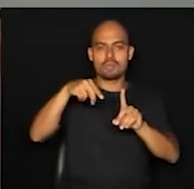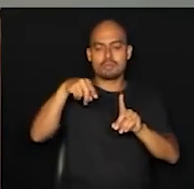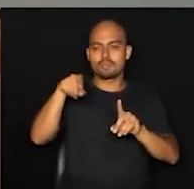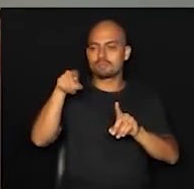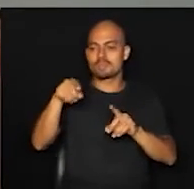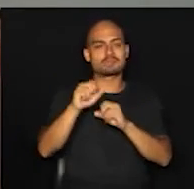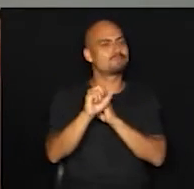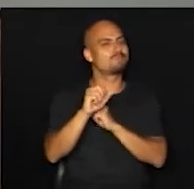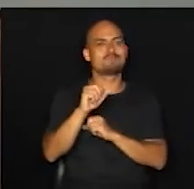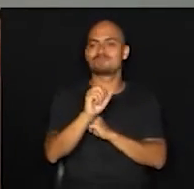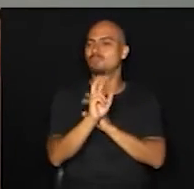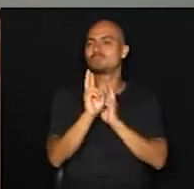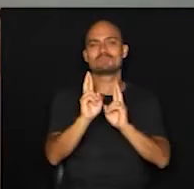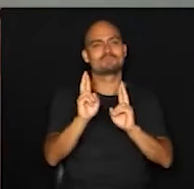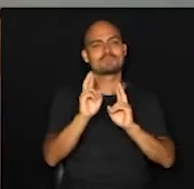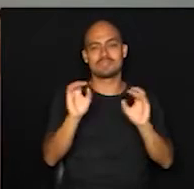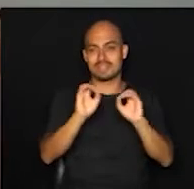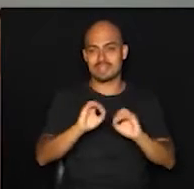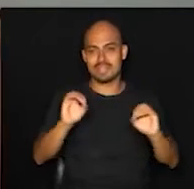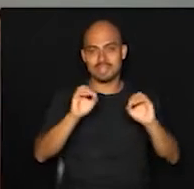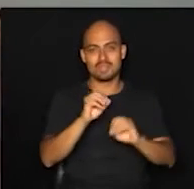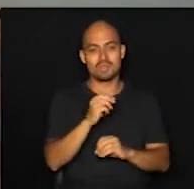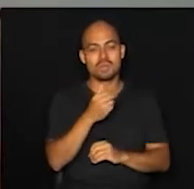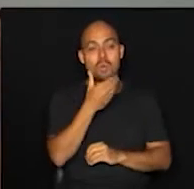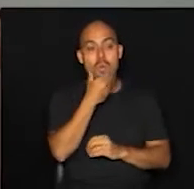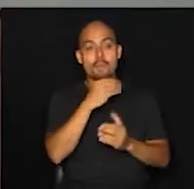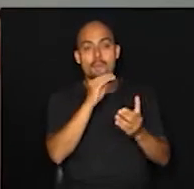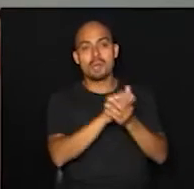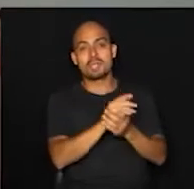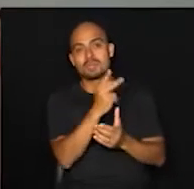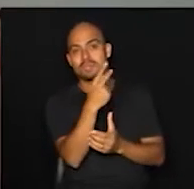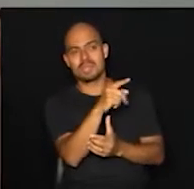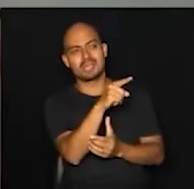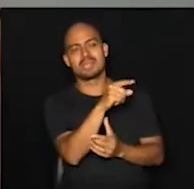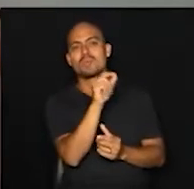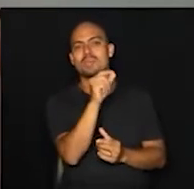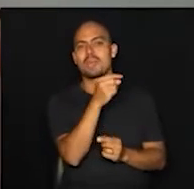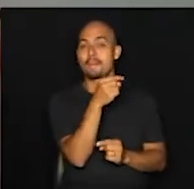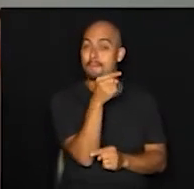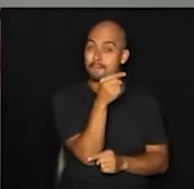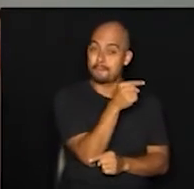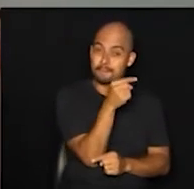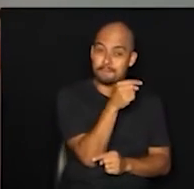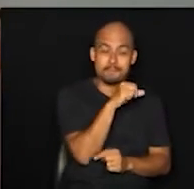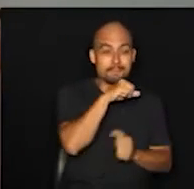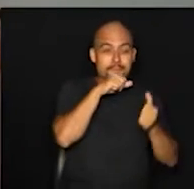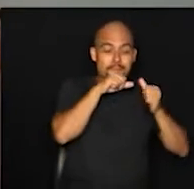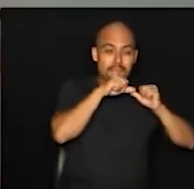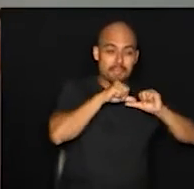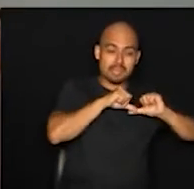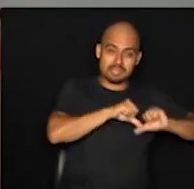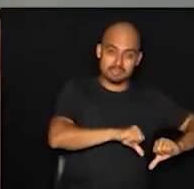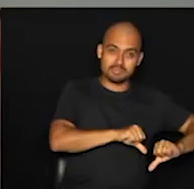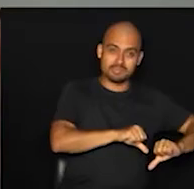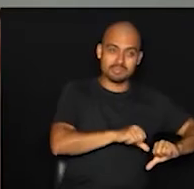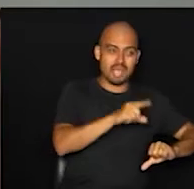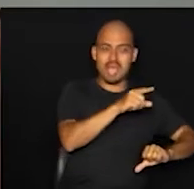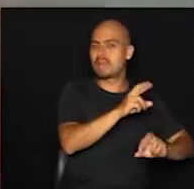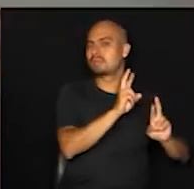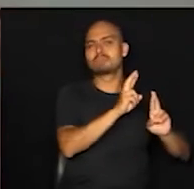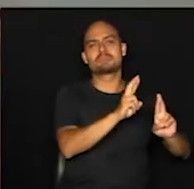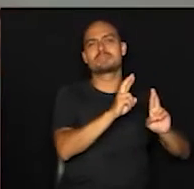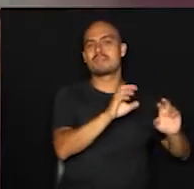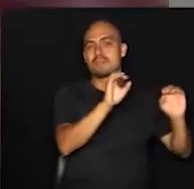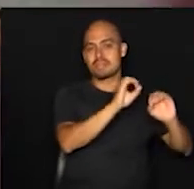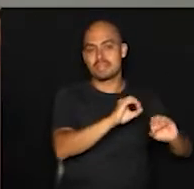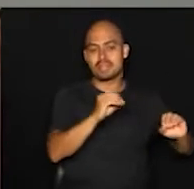dela era muito, mega pessimista, ela era otimista. O marido era pessimista e ele também não esperava.